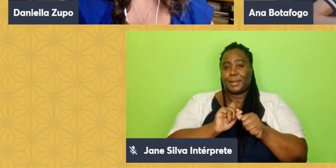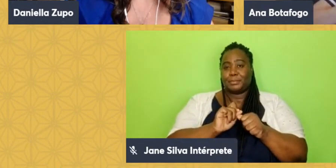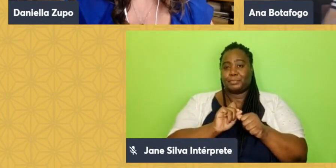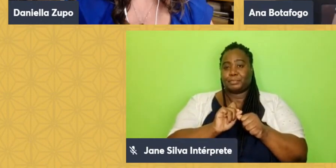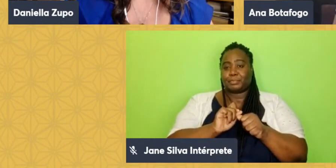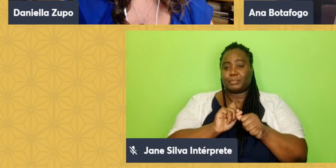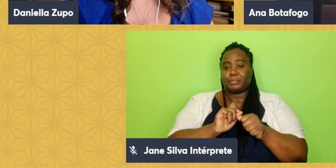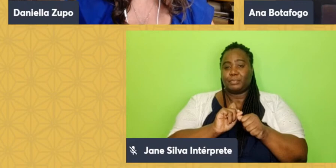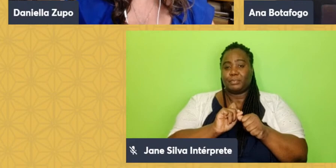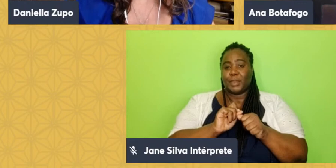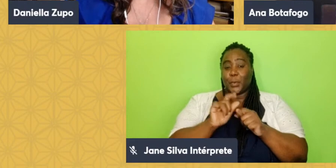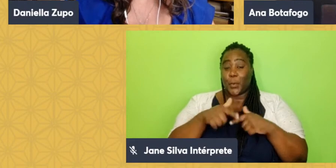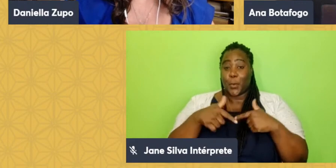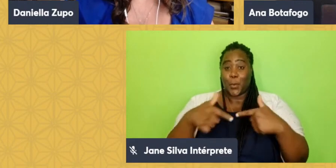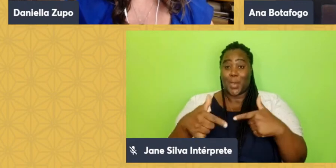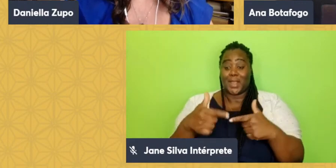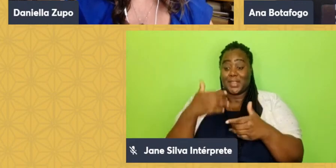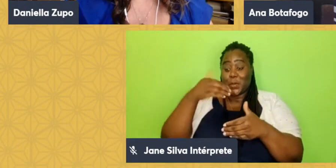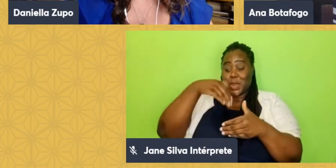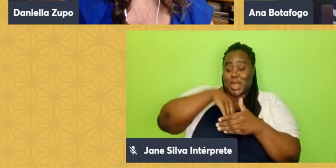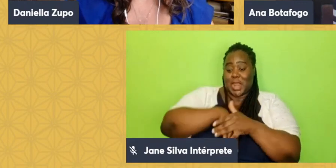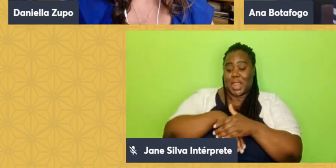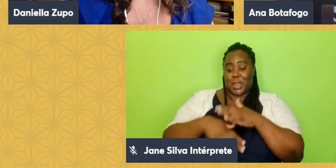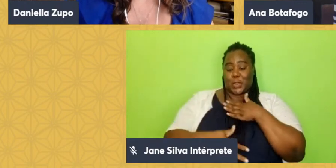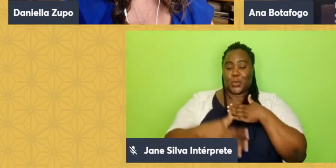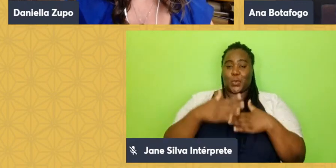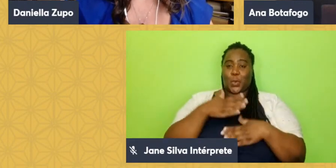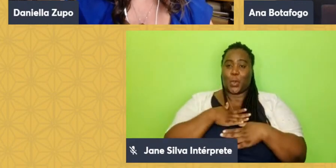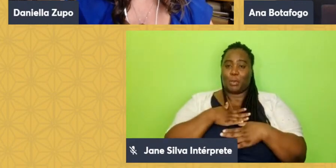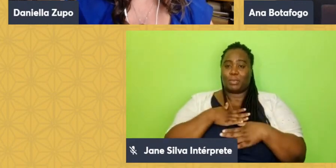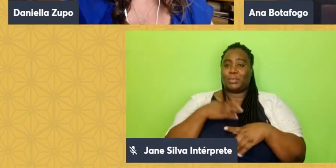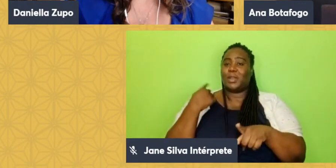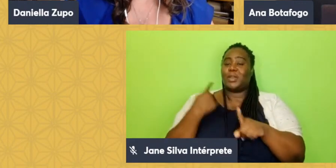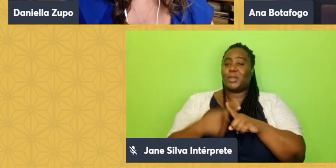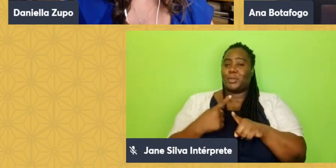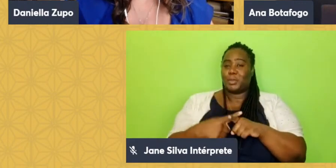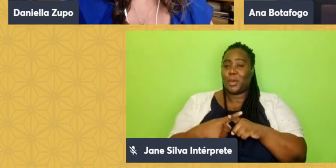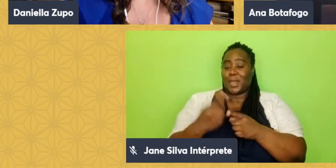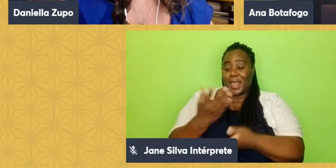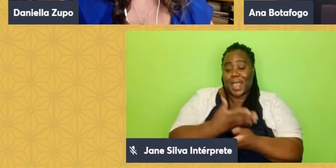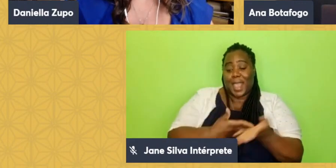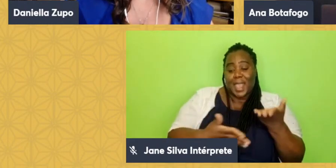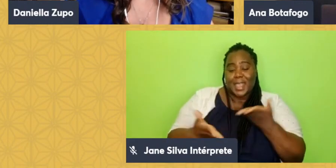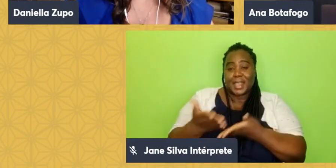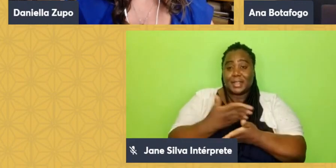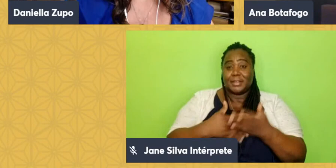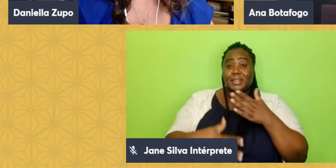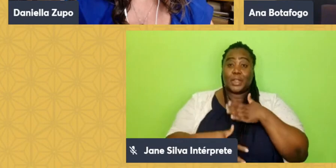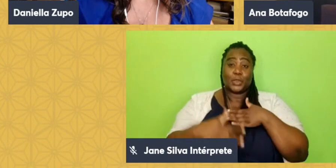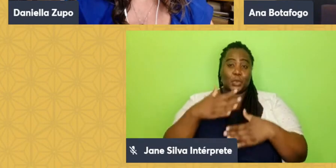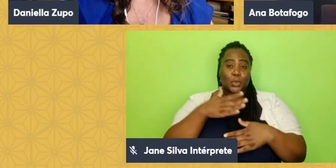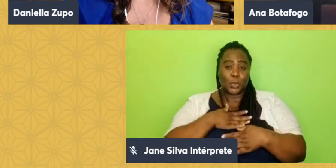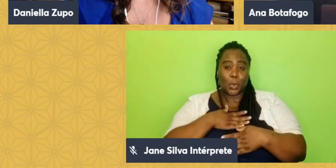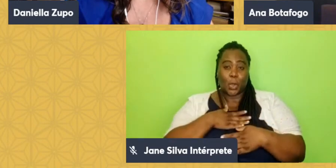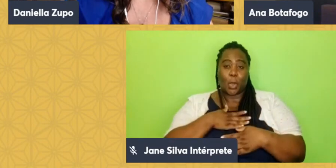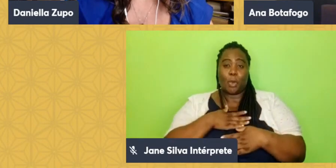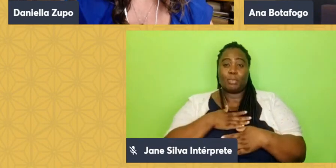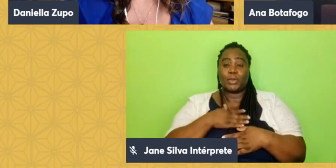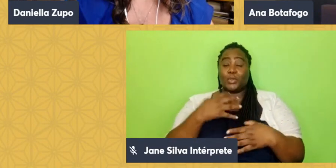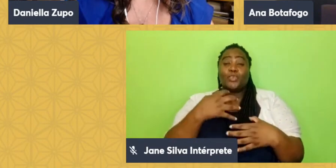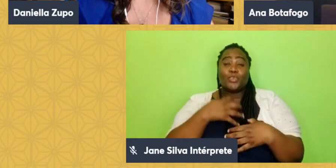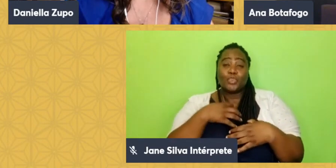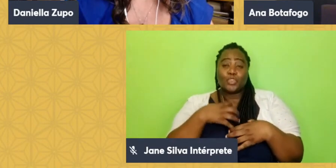alguma ação interna dentro desse corpo porque eu acho que a interação dos corpos e o calor